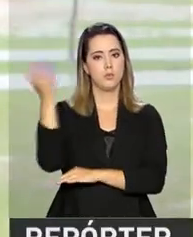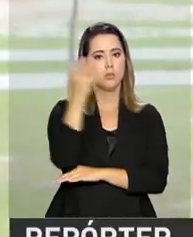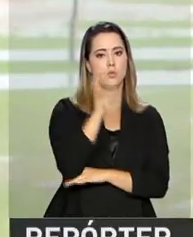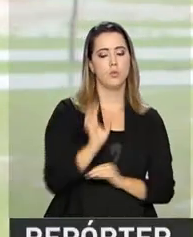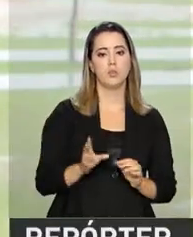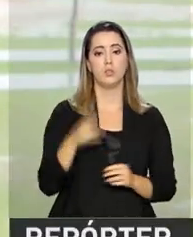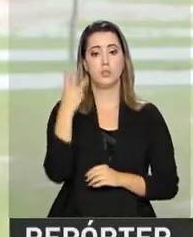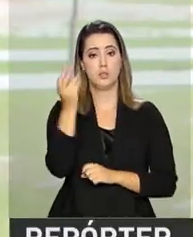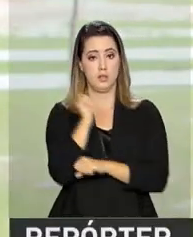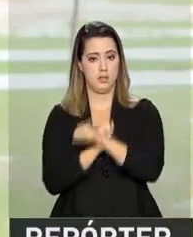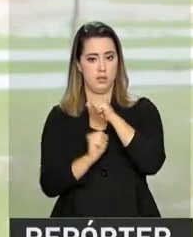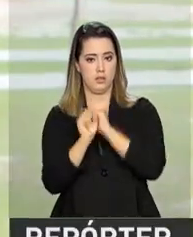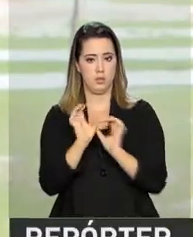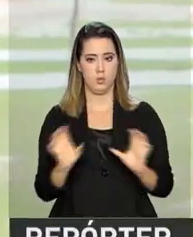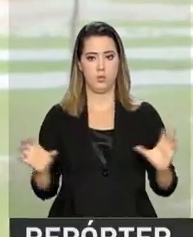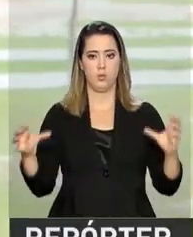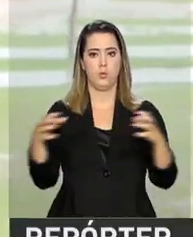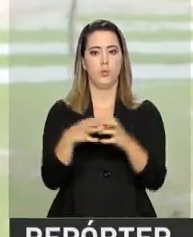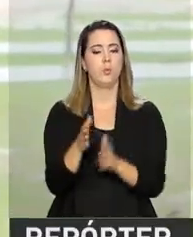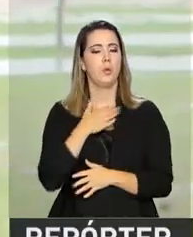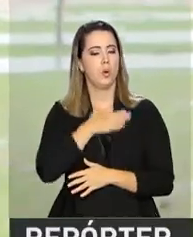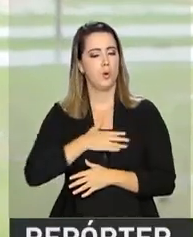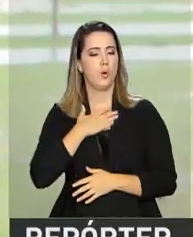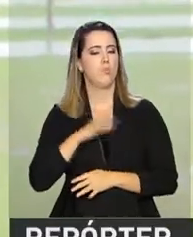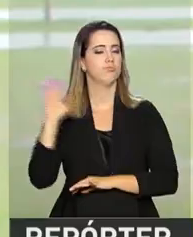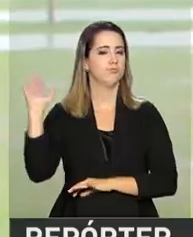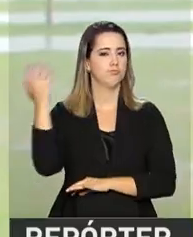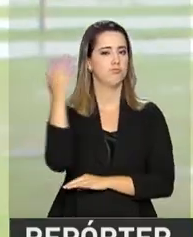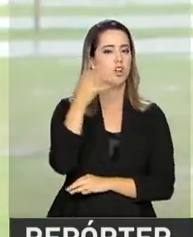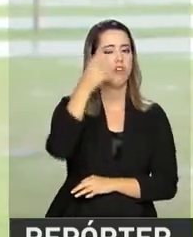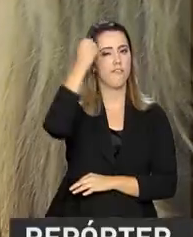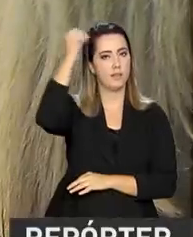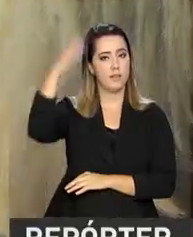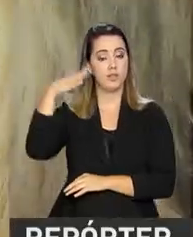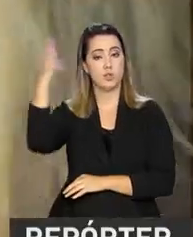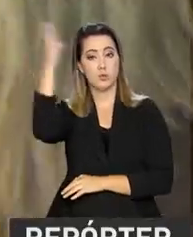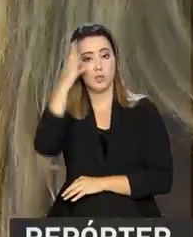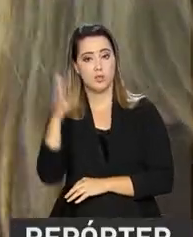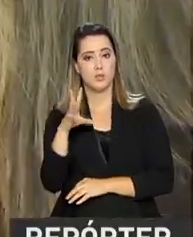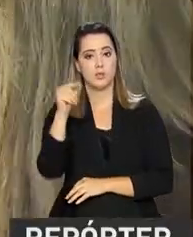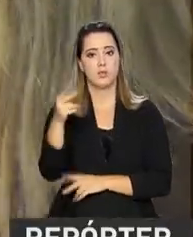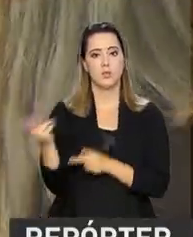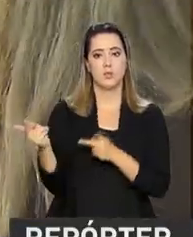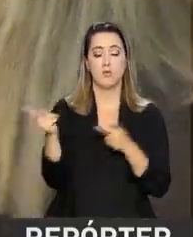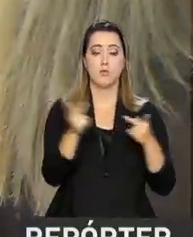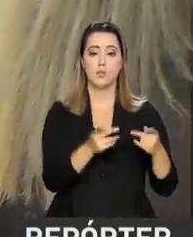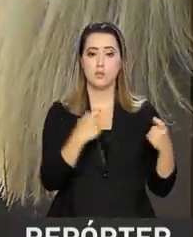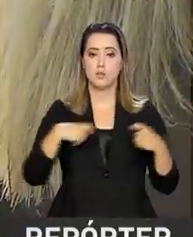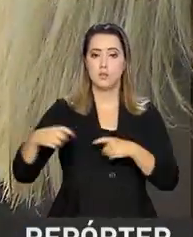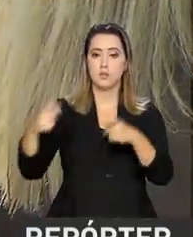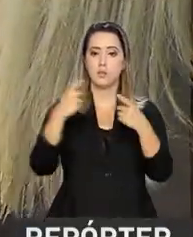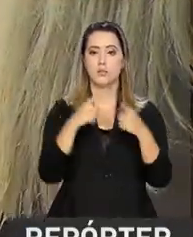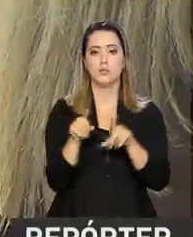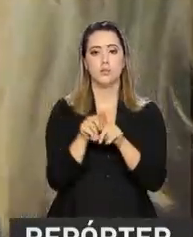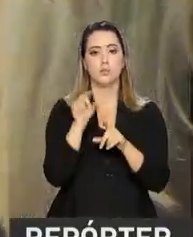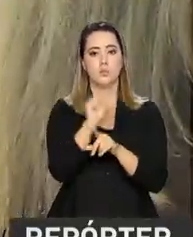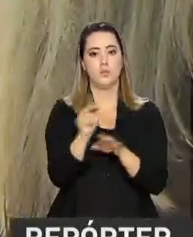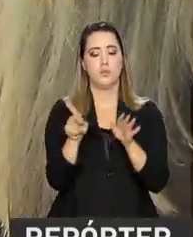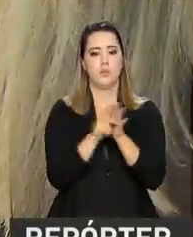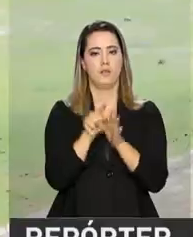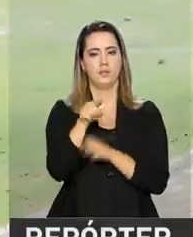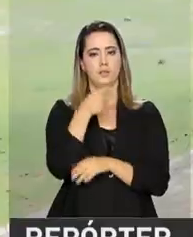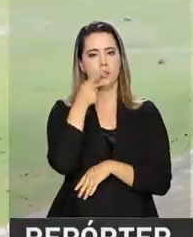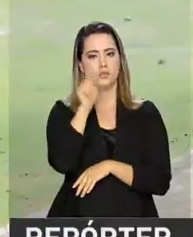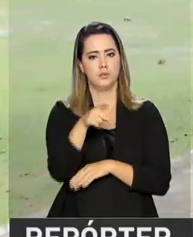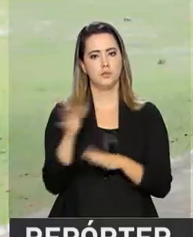montou um grupo com pessoas que gostam de natureza e que viajam o país todo visitando parques nacionais e reservas. Ela